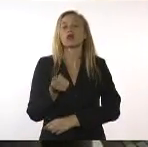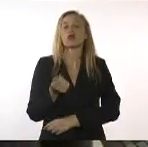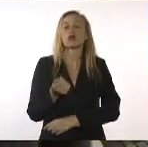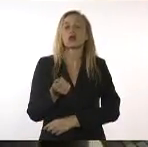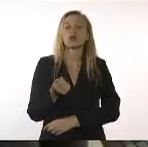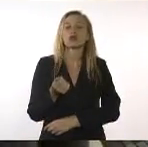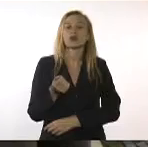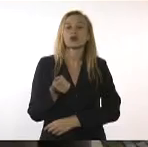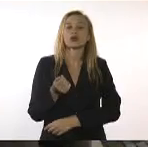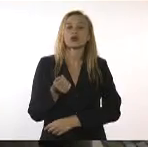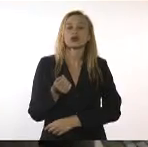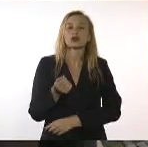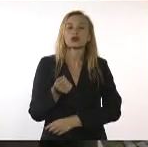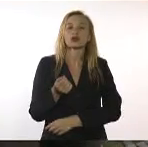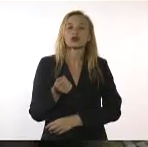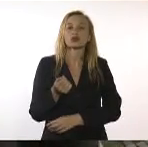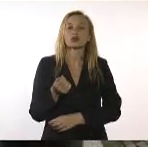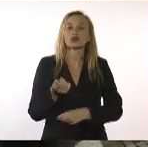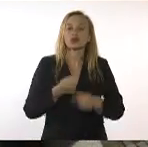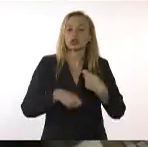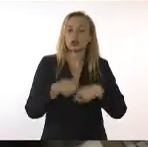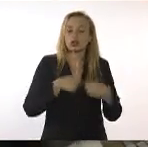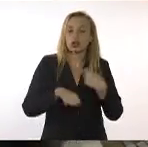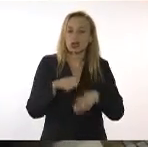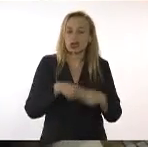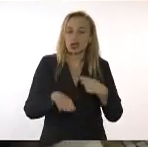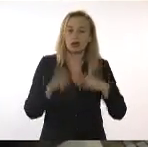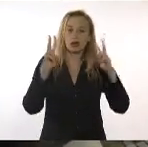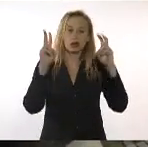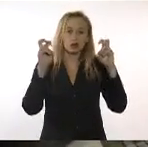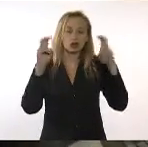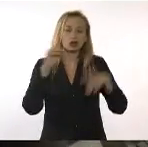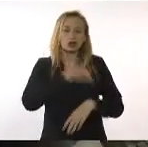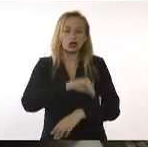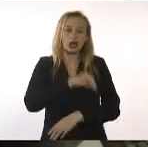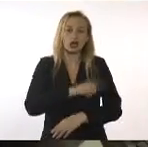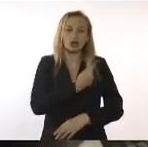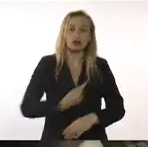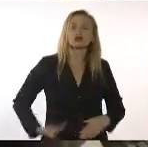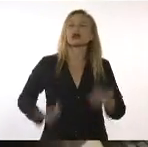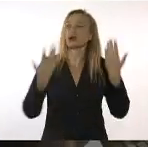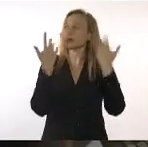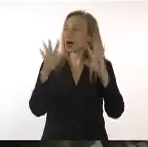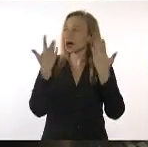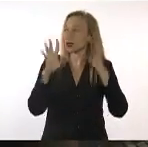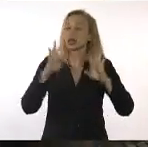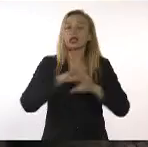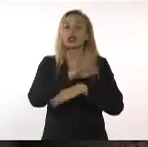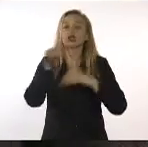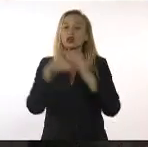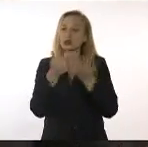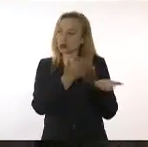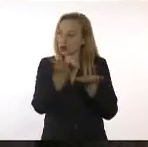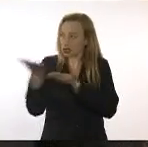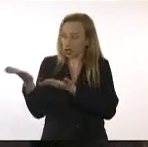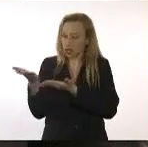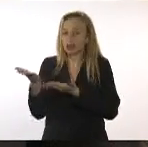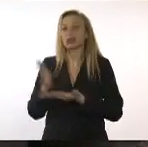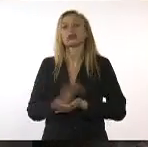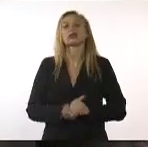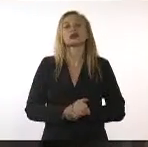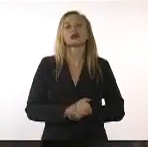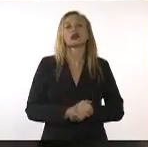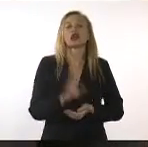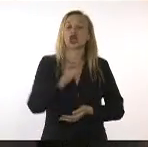relação à questão dos salários com o governo parabéns senhor presidente parabéns a todos os líderes que entabularam esse